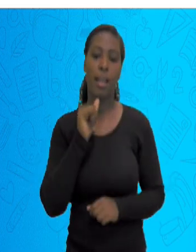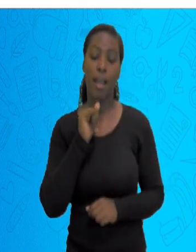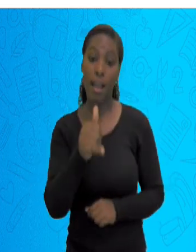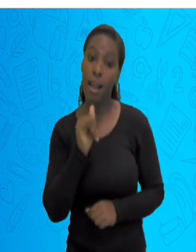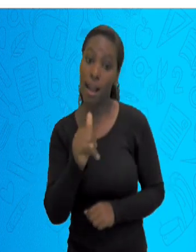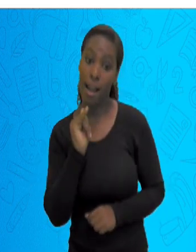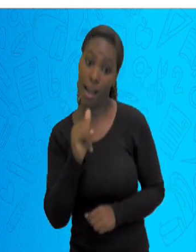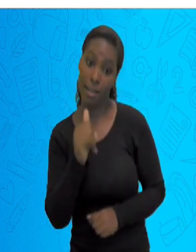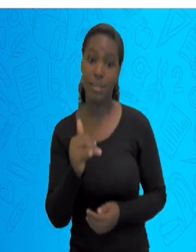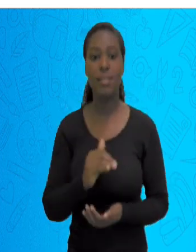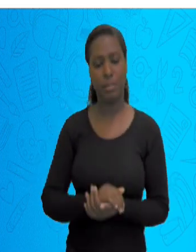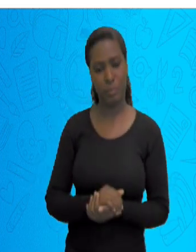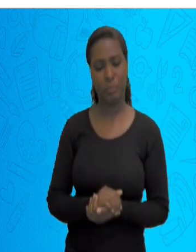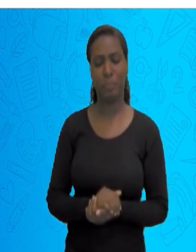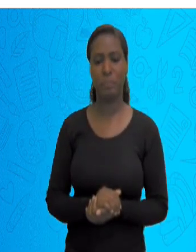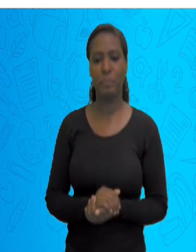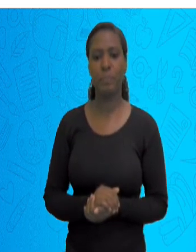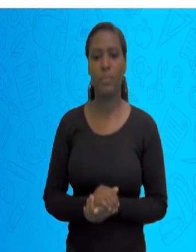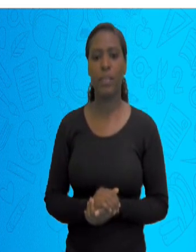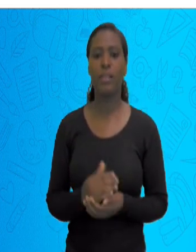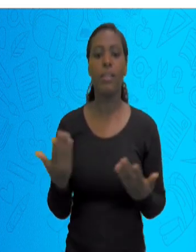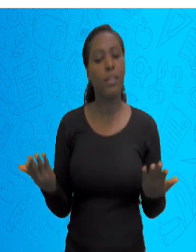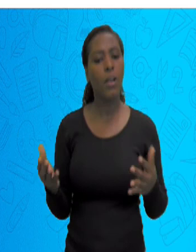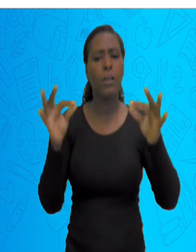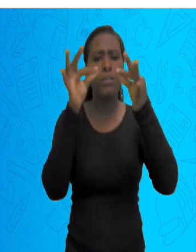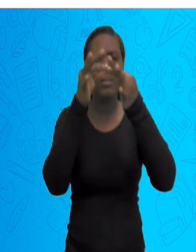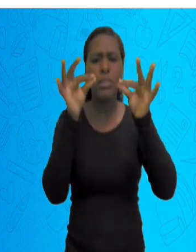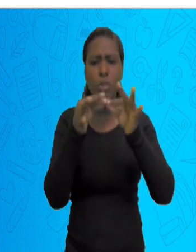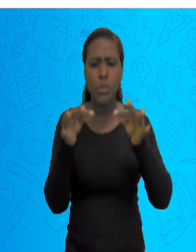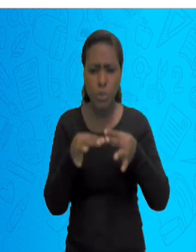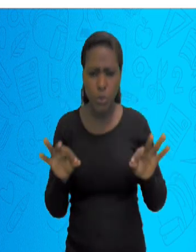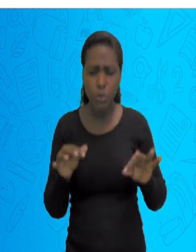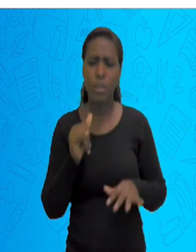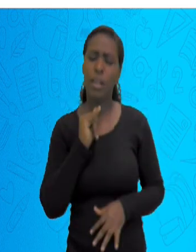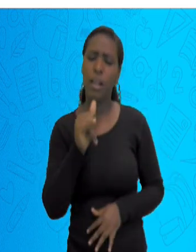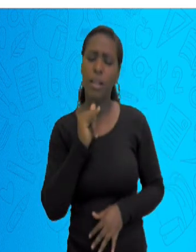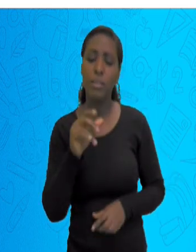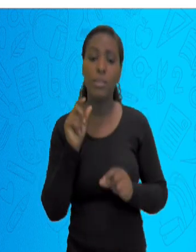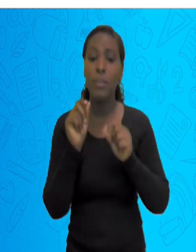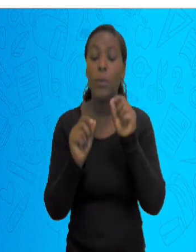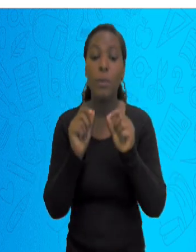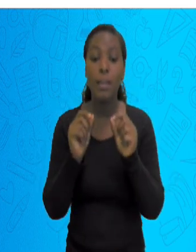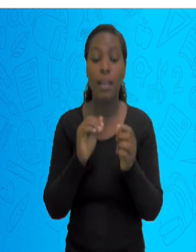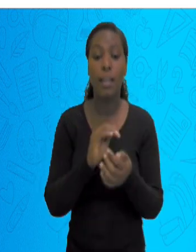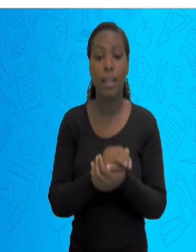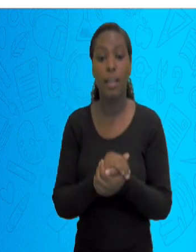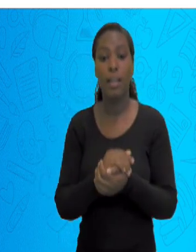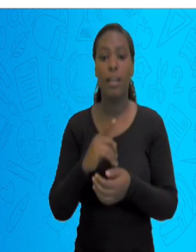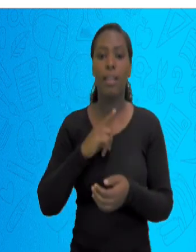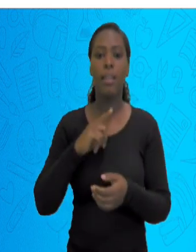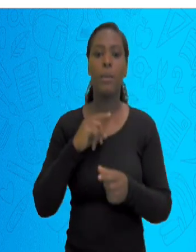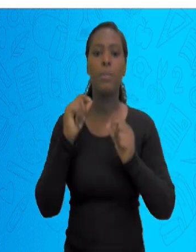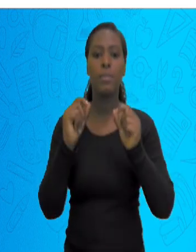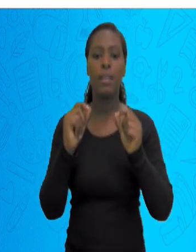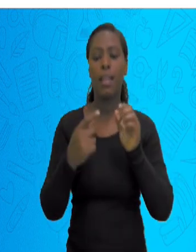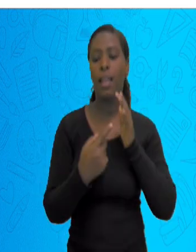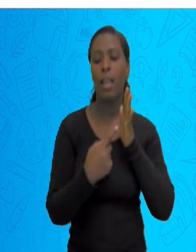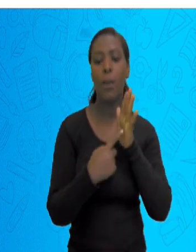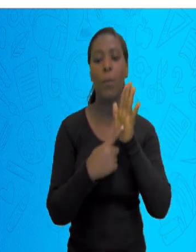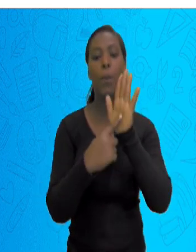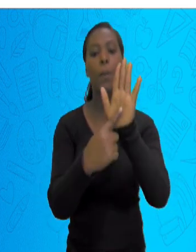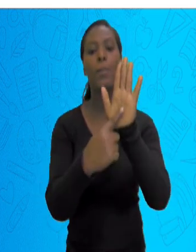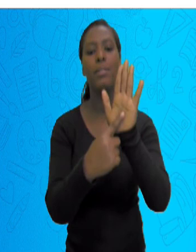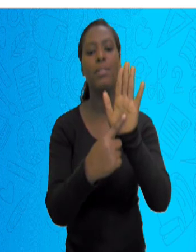E a estrutura da narrativa, então? A estrutura da narrativa, nós temos uma apresentação,